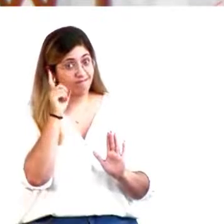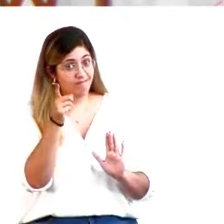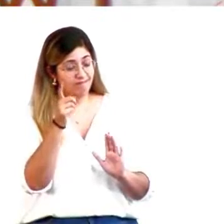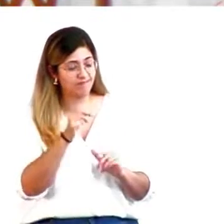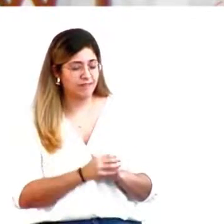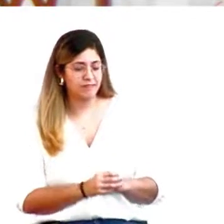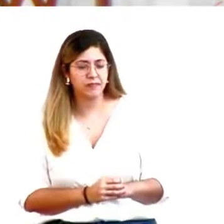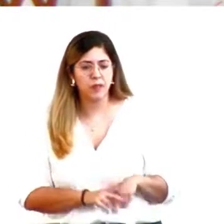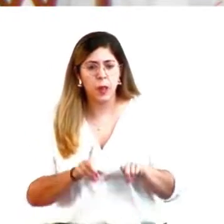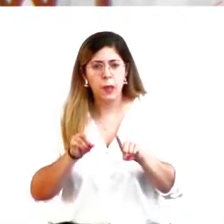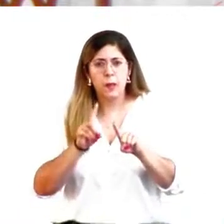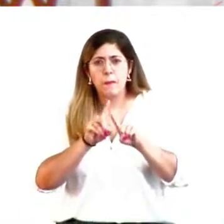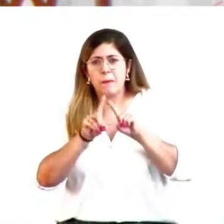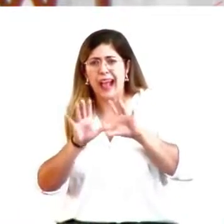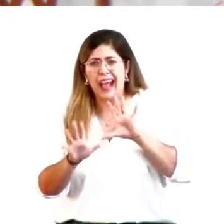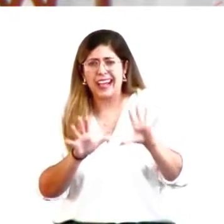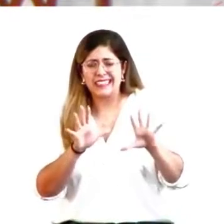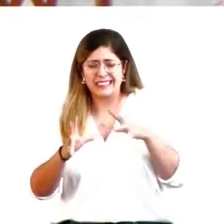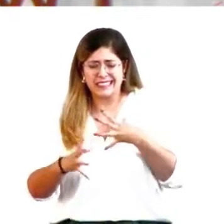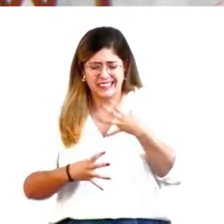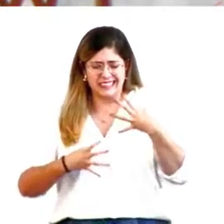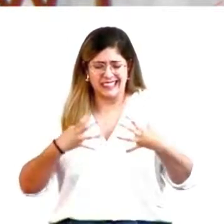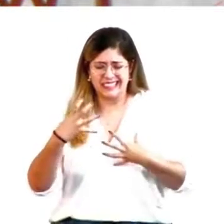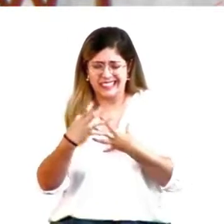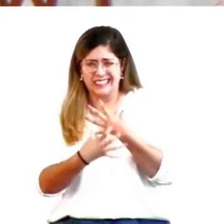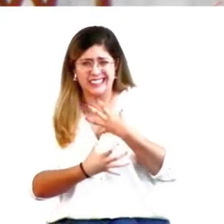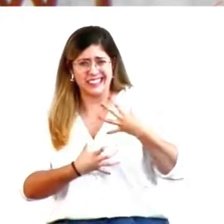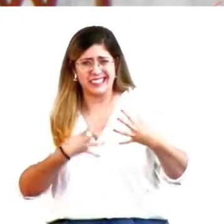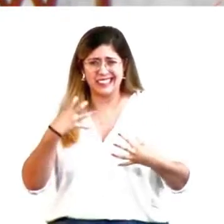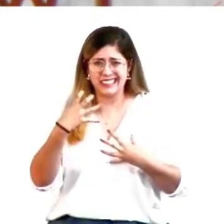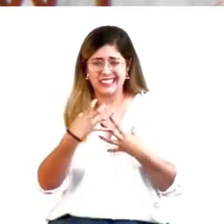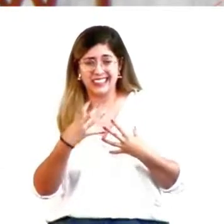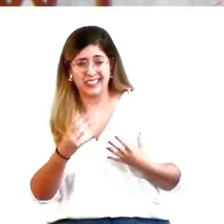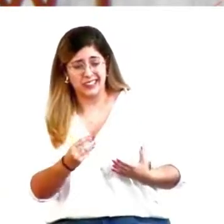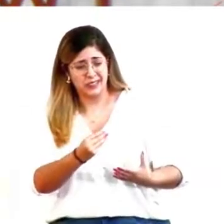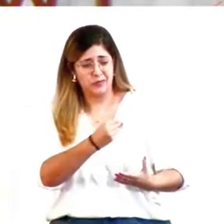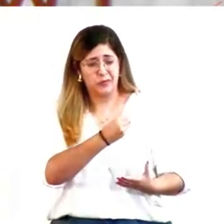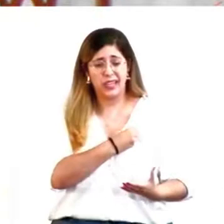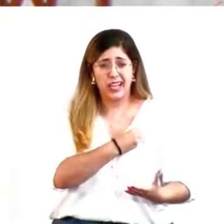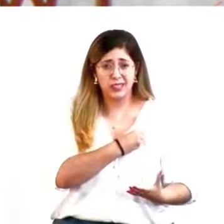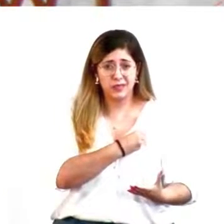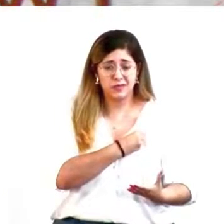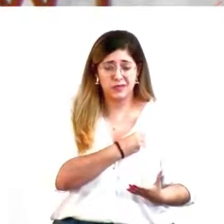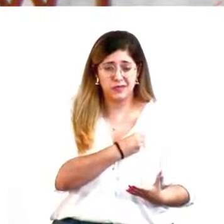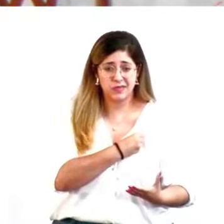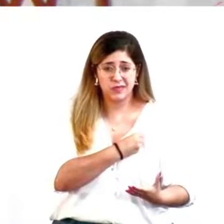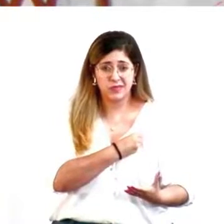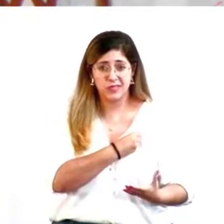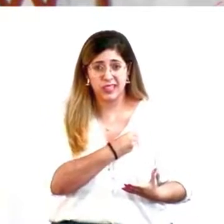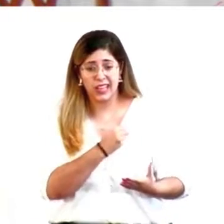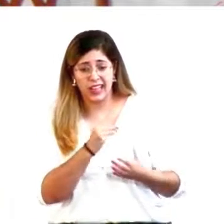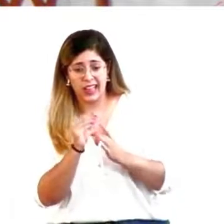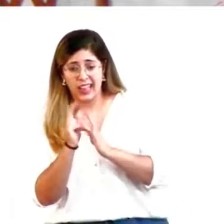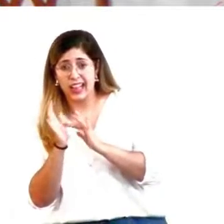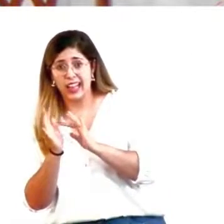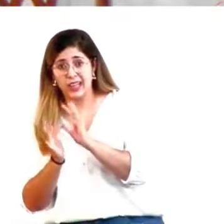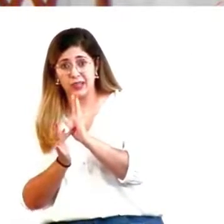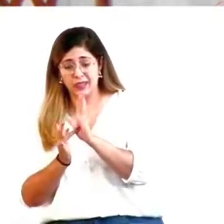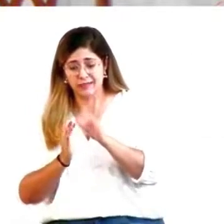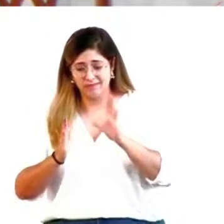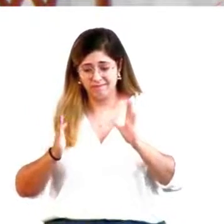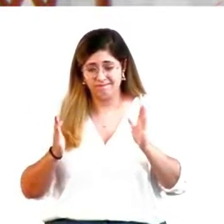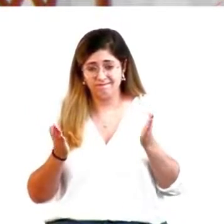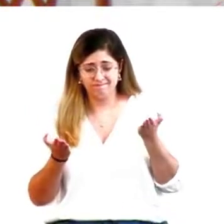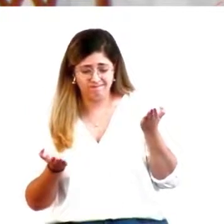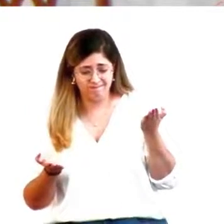mas uma bagunça entre duas realidades existentes: a vida imitando a Deus e a vida imitando o